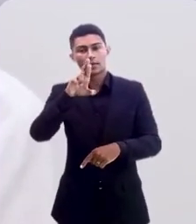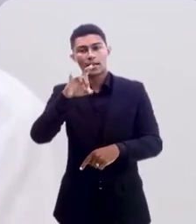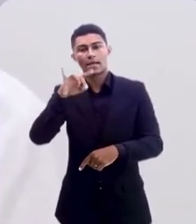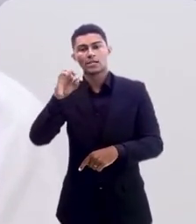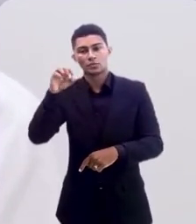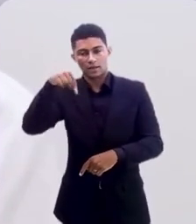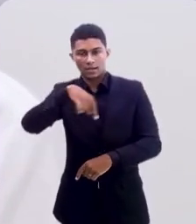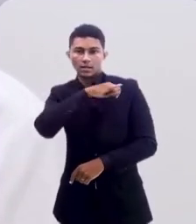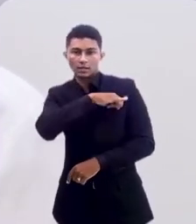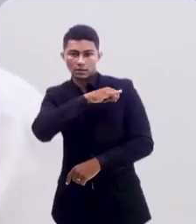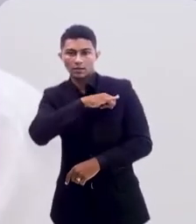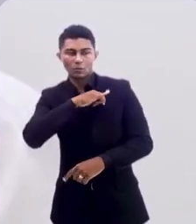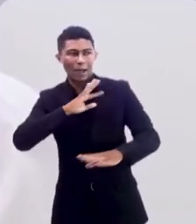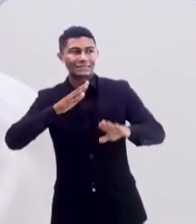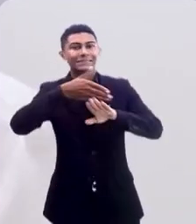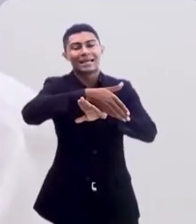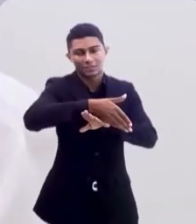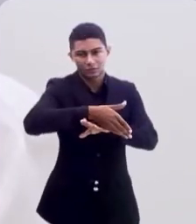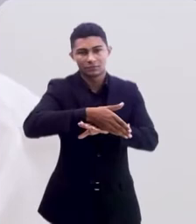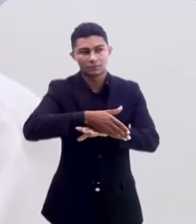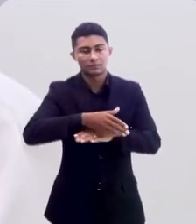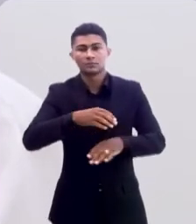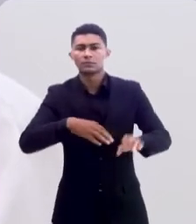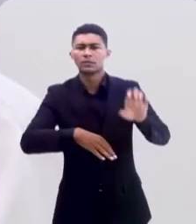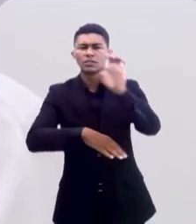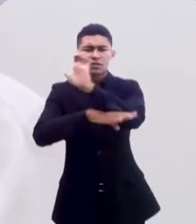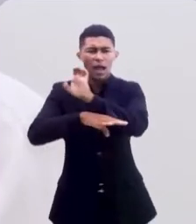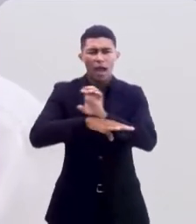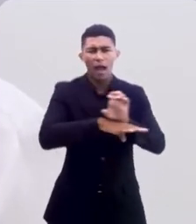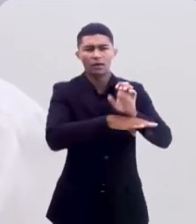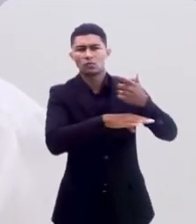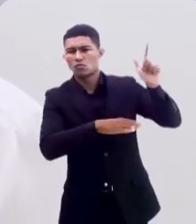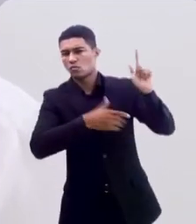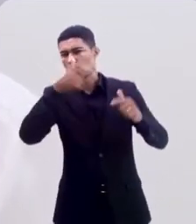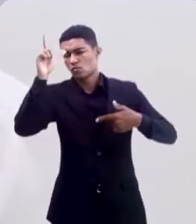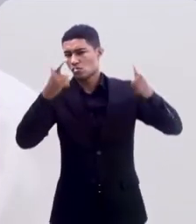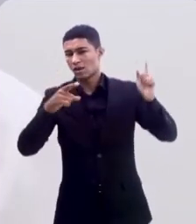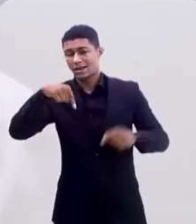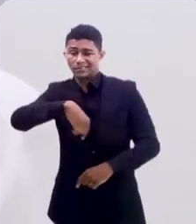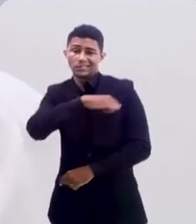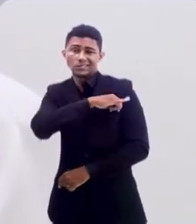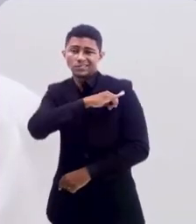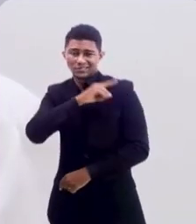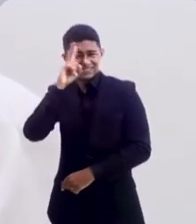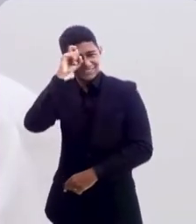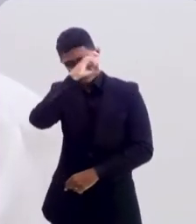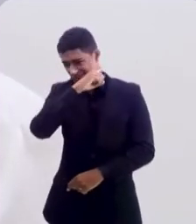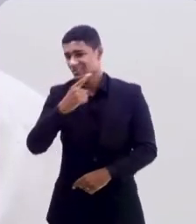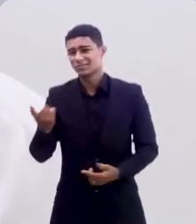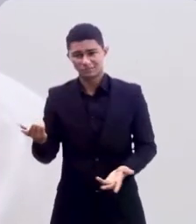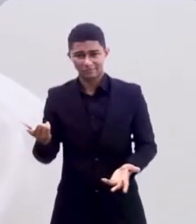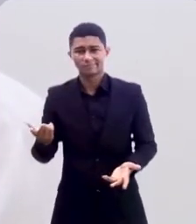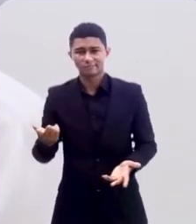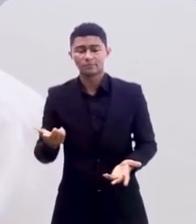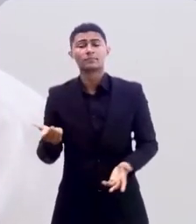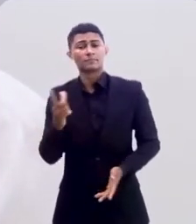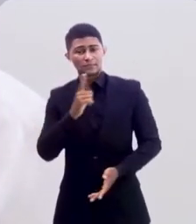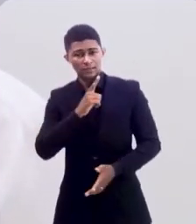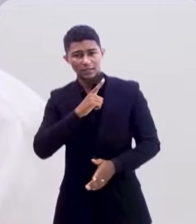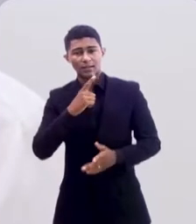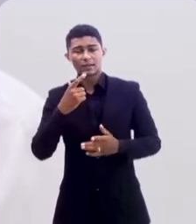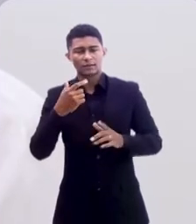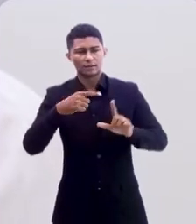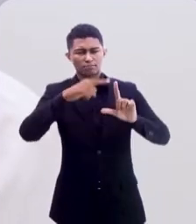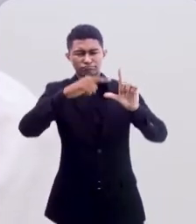que no estado do Rio de Janeiro, em comparação com outros estados, no que tange ao crédito rural, não é tão facilitado assim. A gente